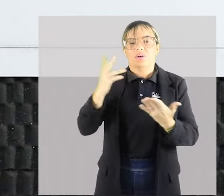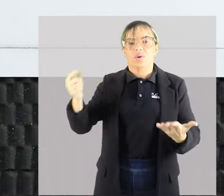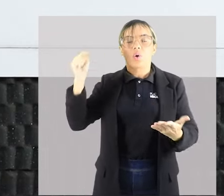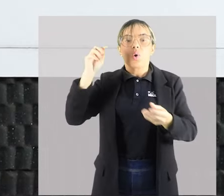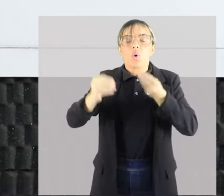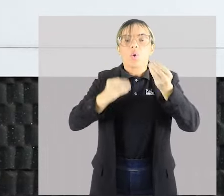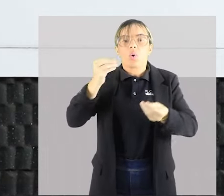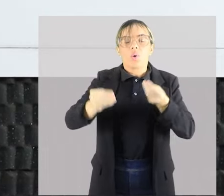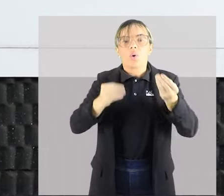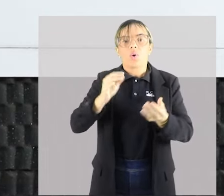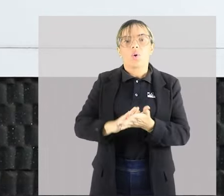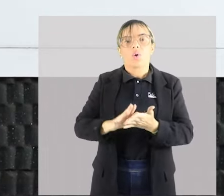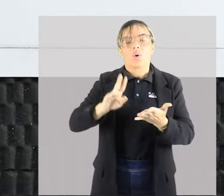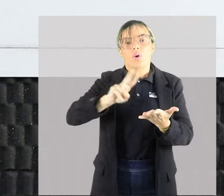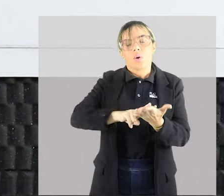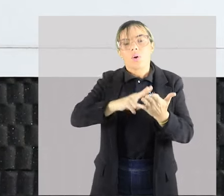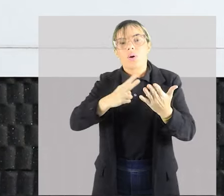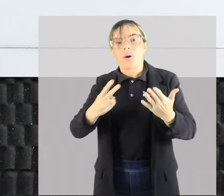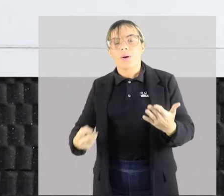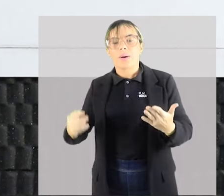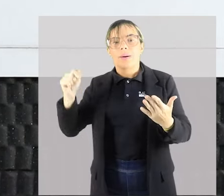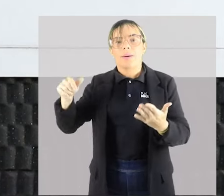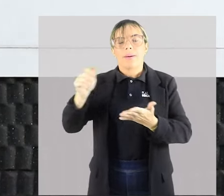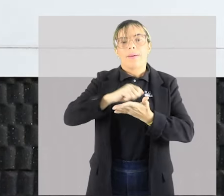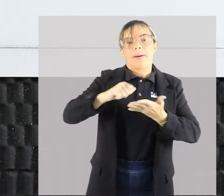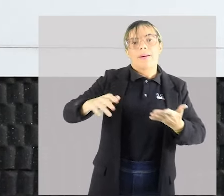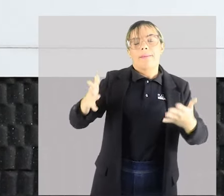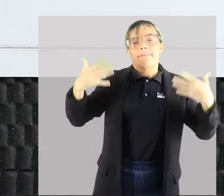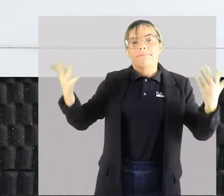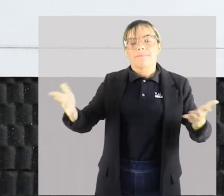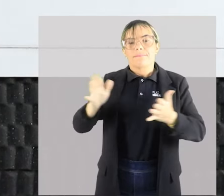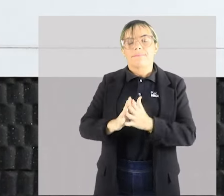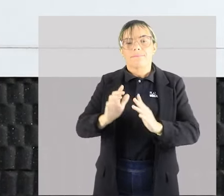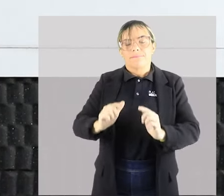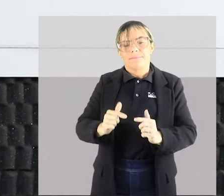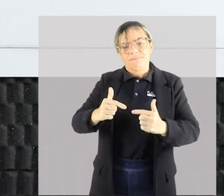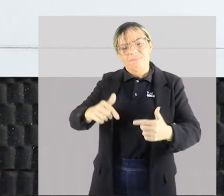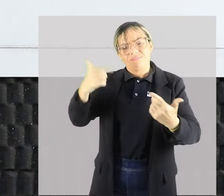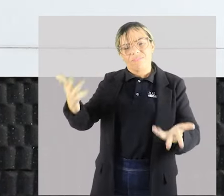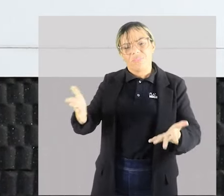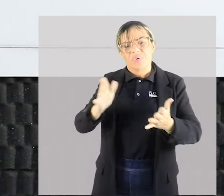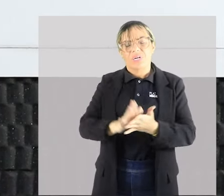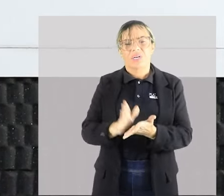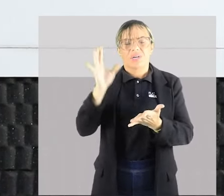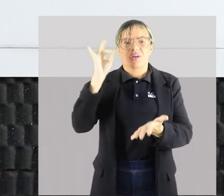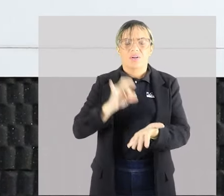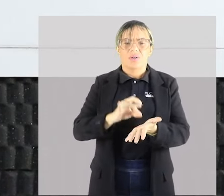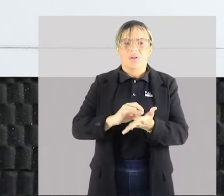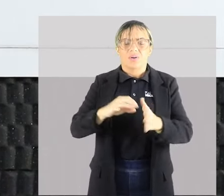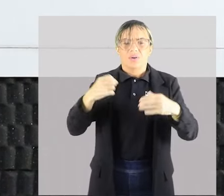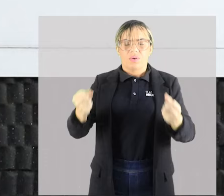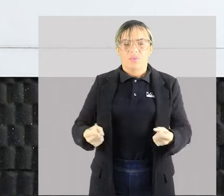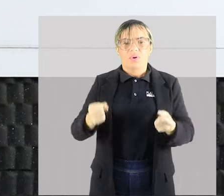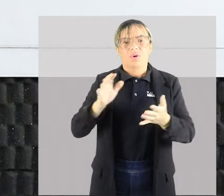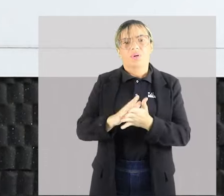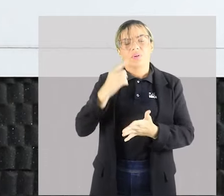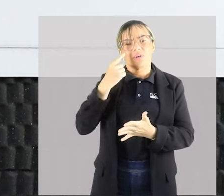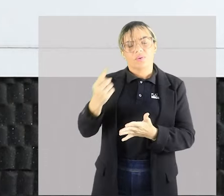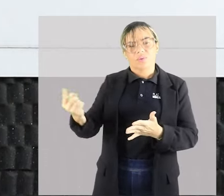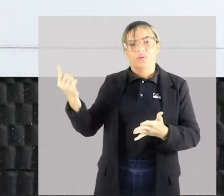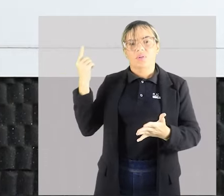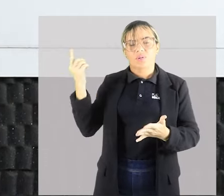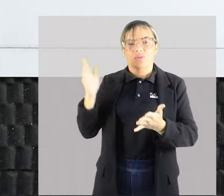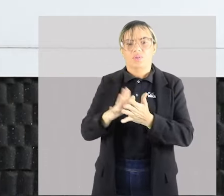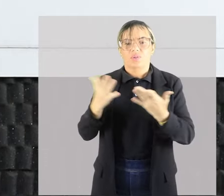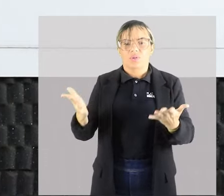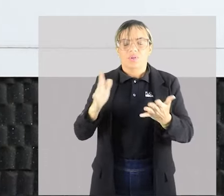transcrição quando você transcreve algo você tenta deixar né aquilo mais fiel possível então eu transcrevi